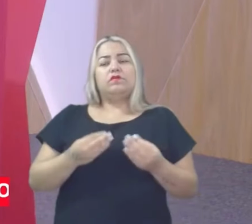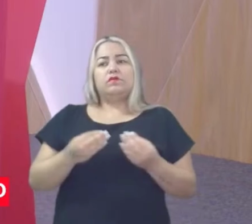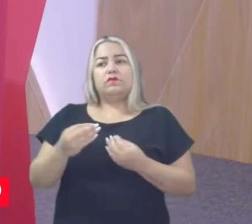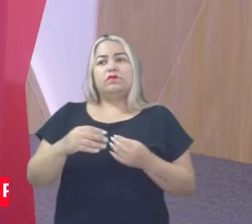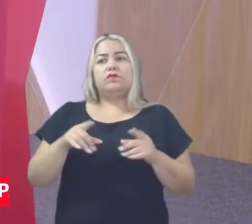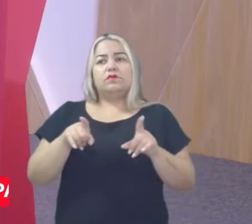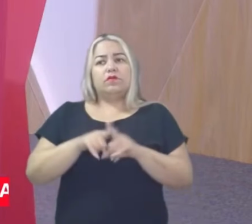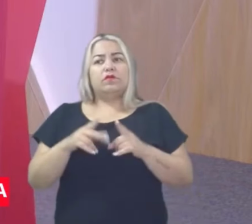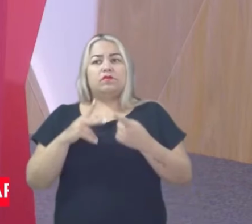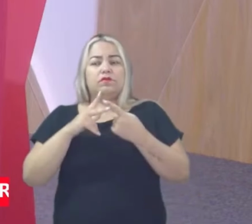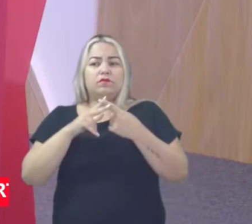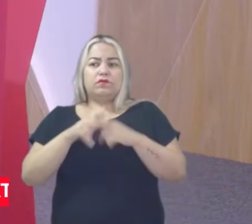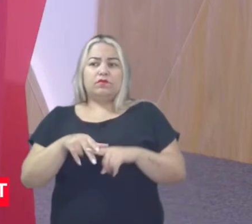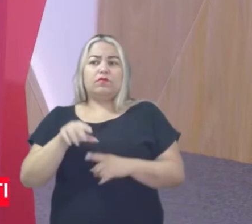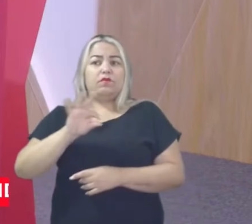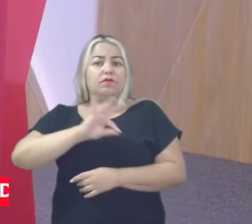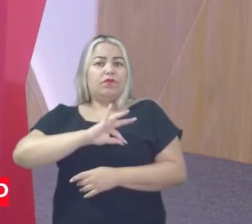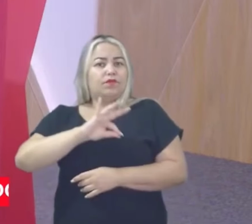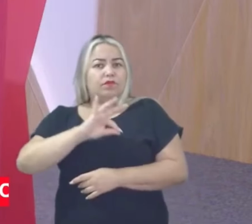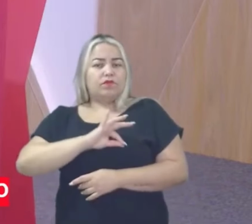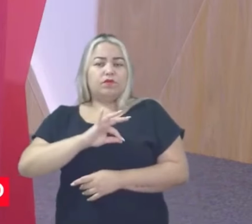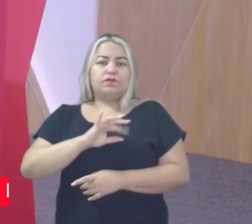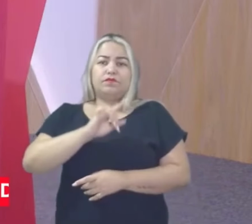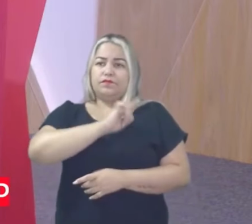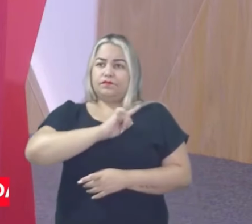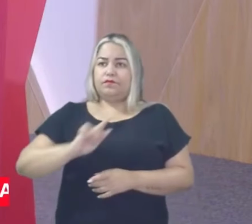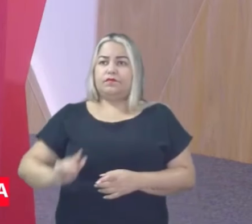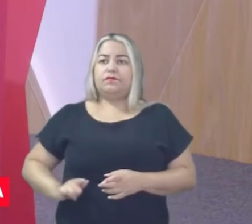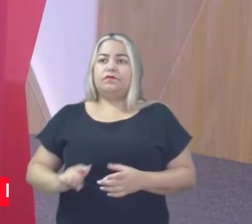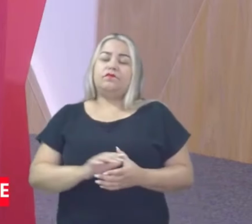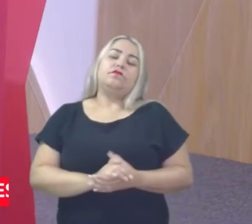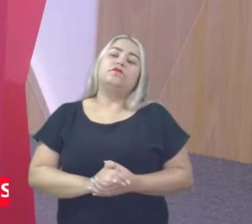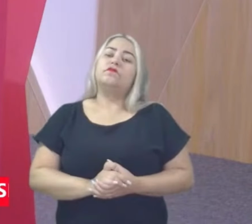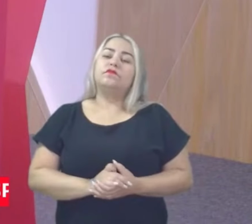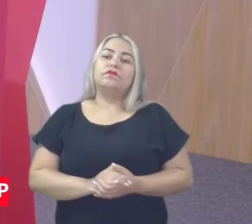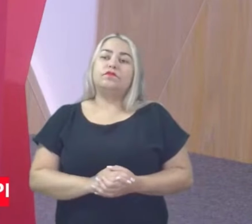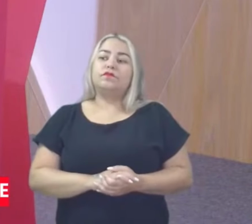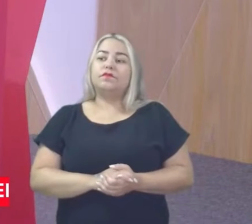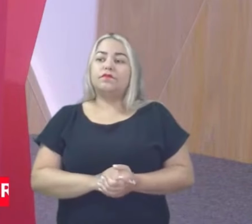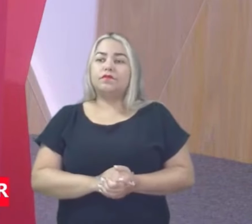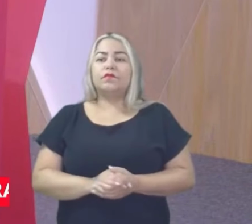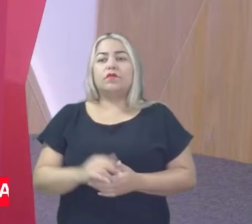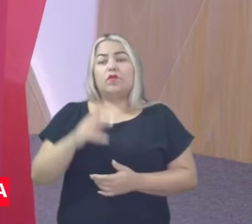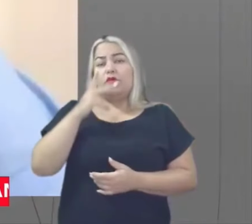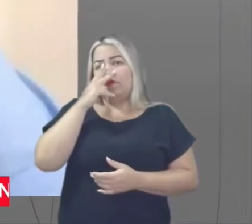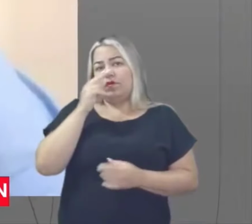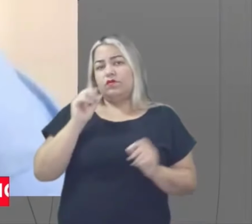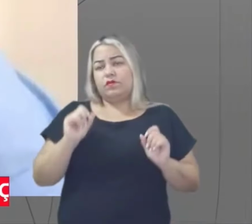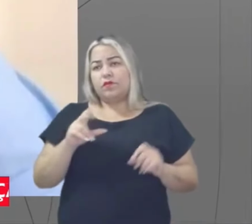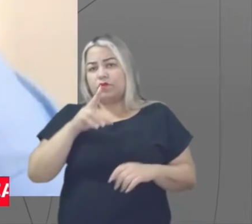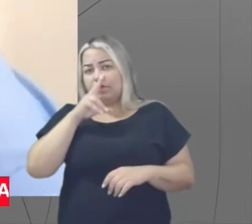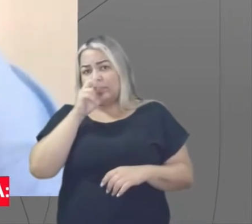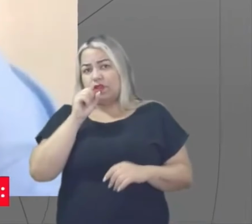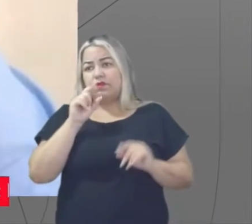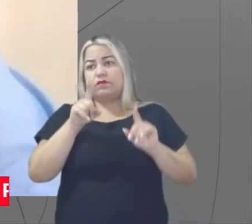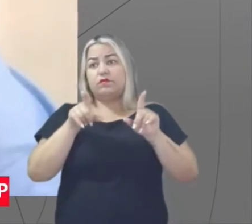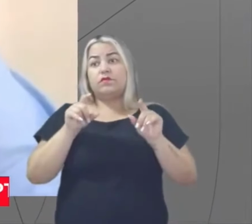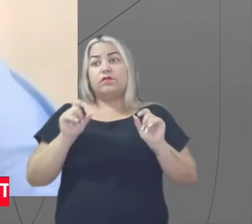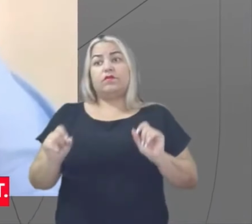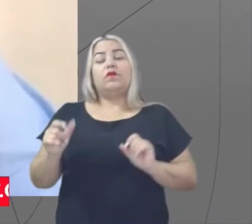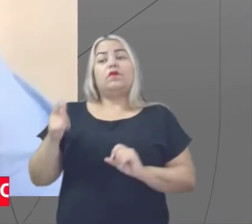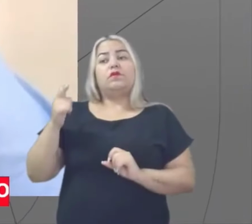correção das polícias nesse governo? Eu acho que o caminho de fortalecimento é